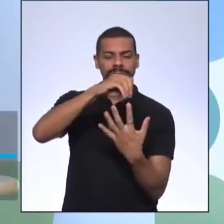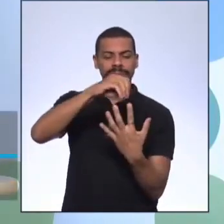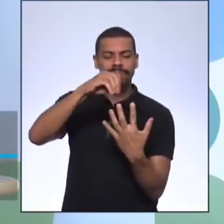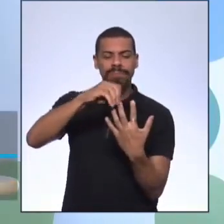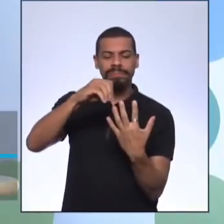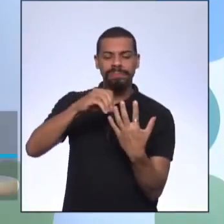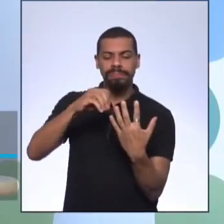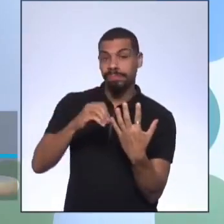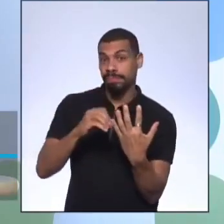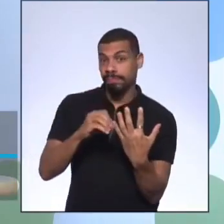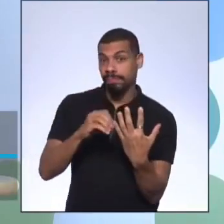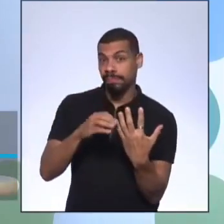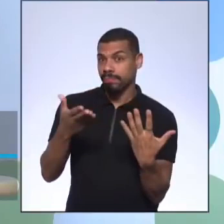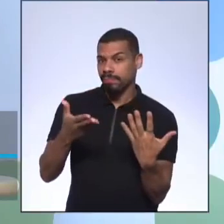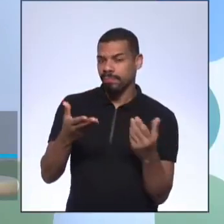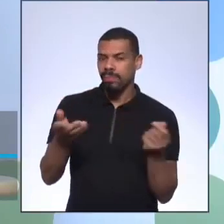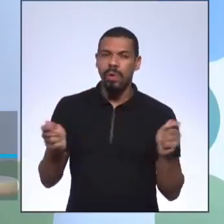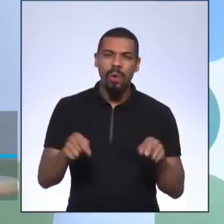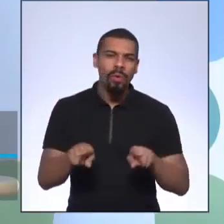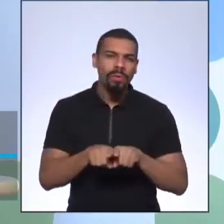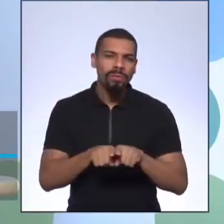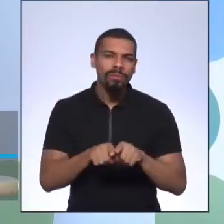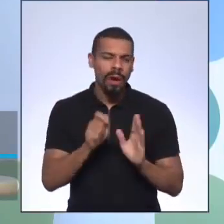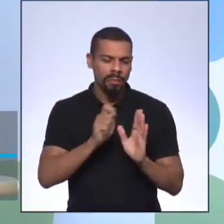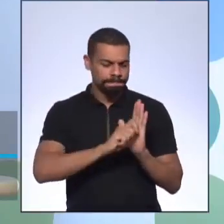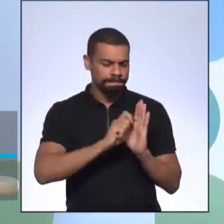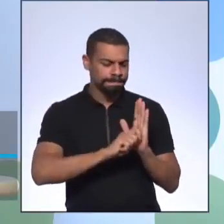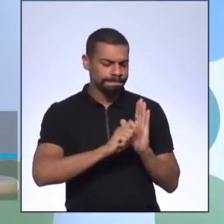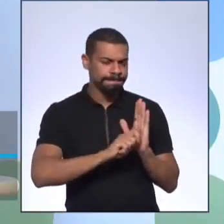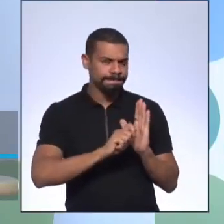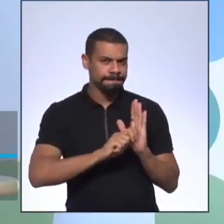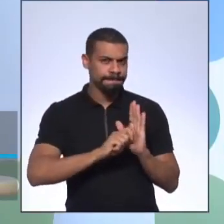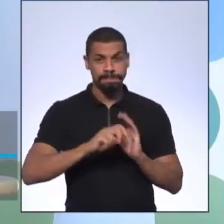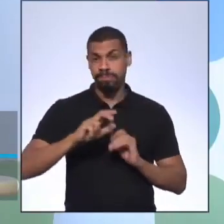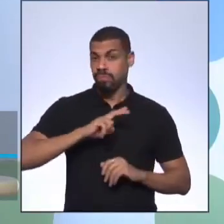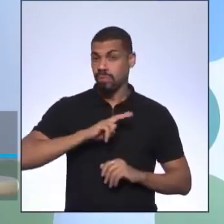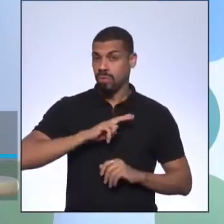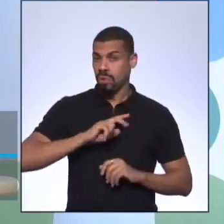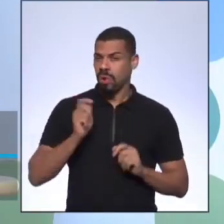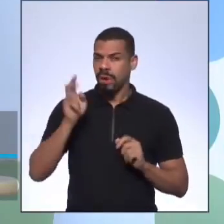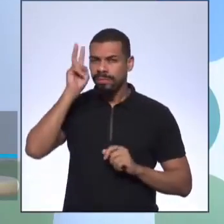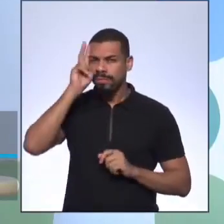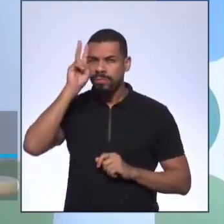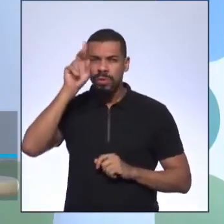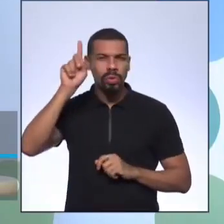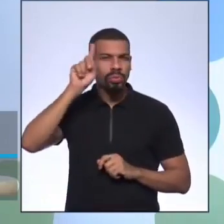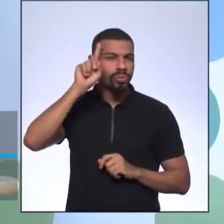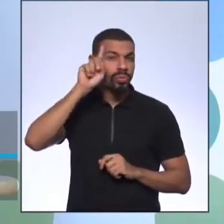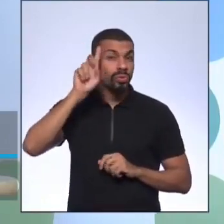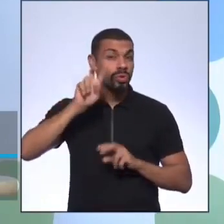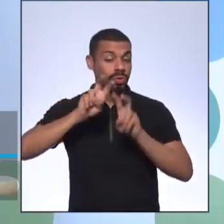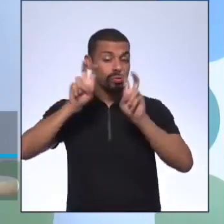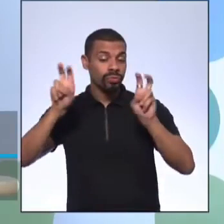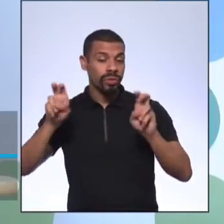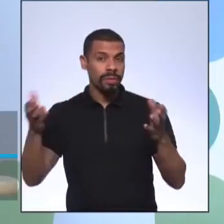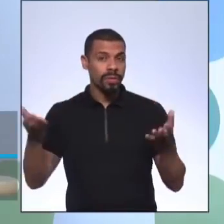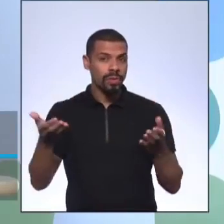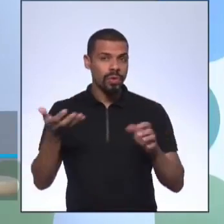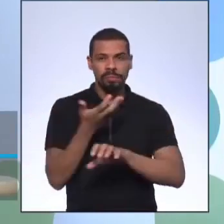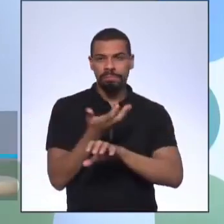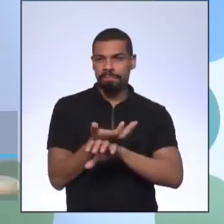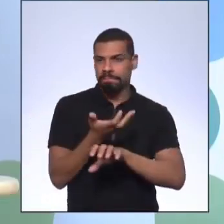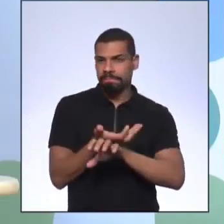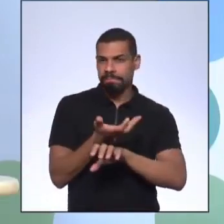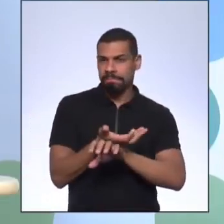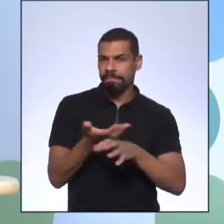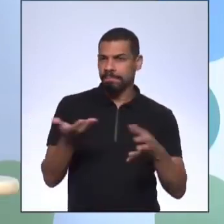reinos. Então, façam aí as anotações pessoais, lembrando de colocar data, tema da aula e componente